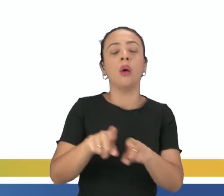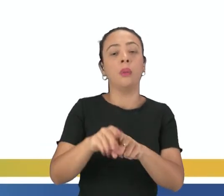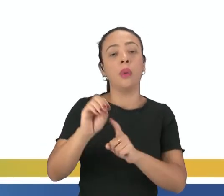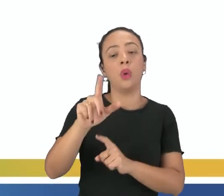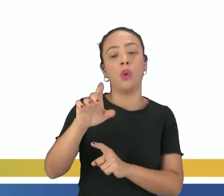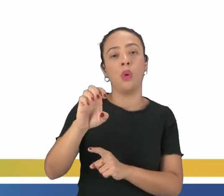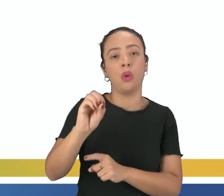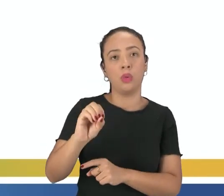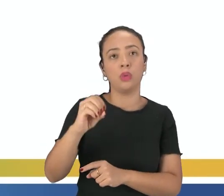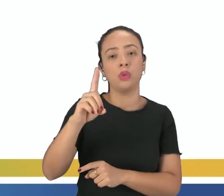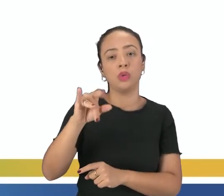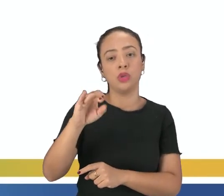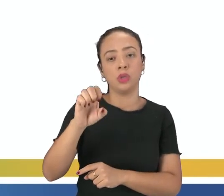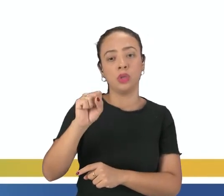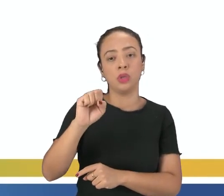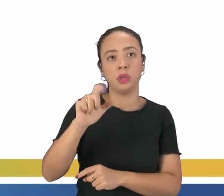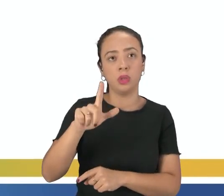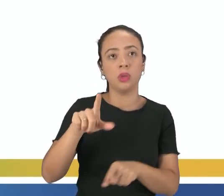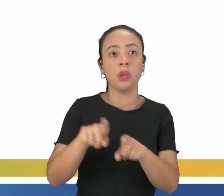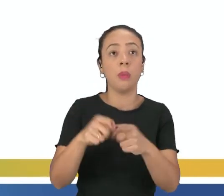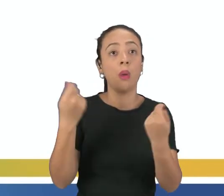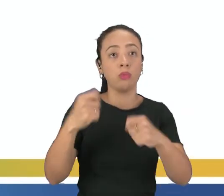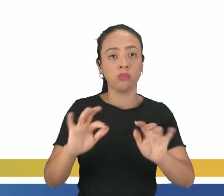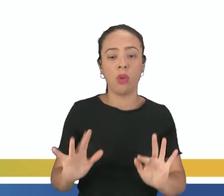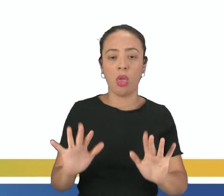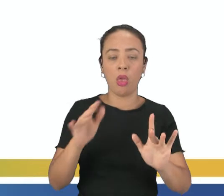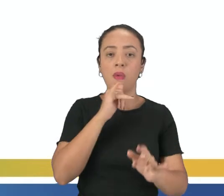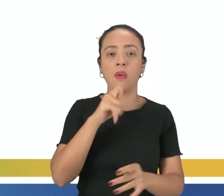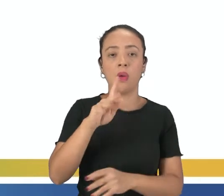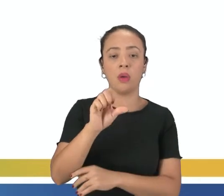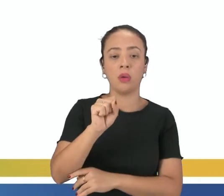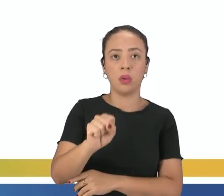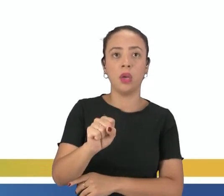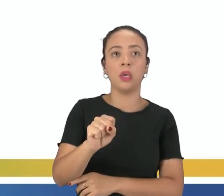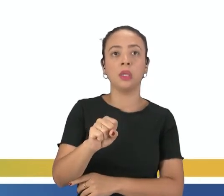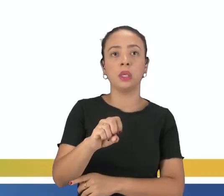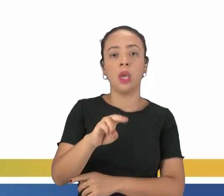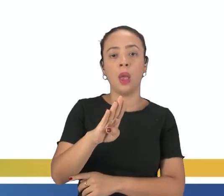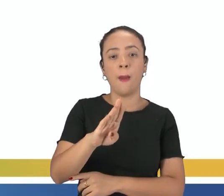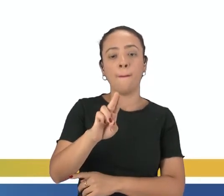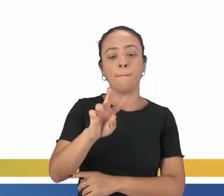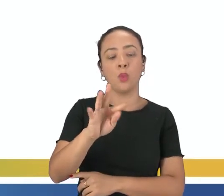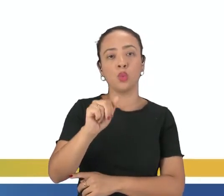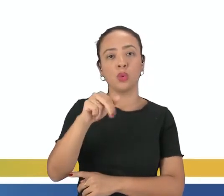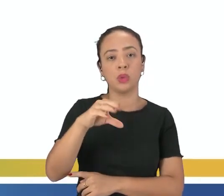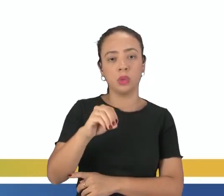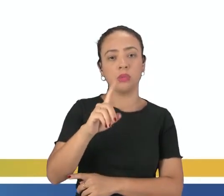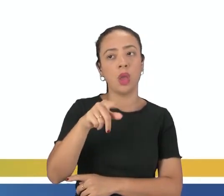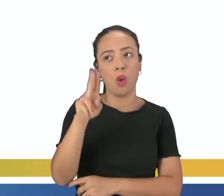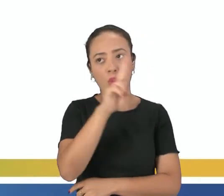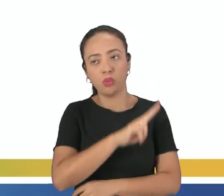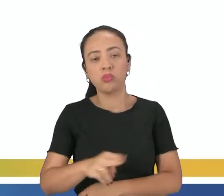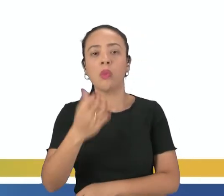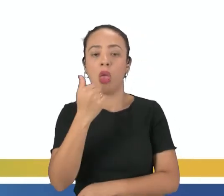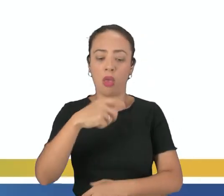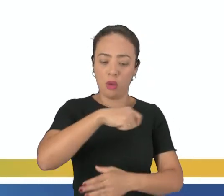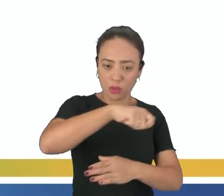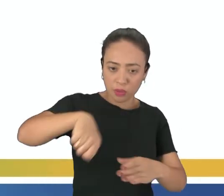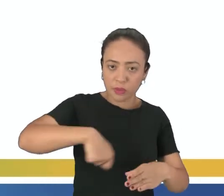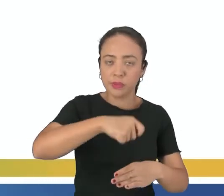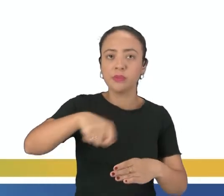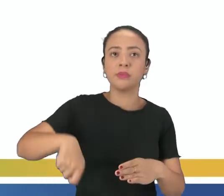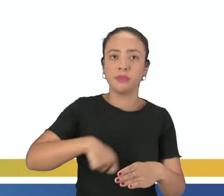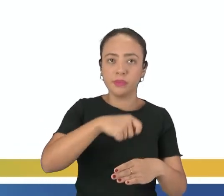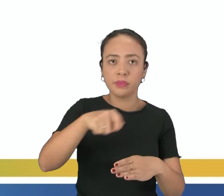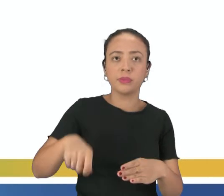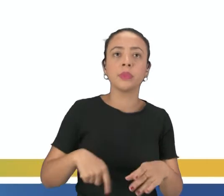etanol, o óleo diesel. E pode ser também gasoso, como o gás butano, como a gente viu anteriormente, que é o gás que a gente